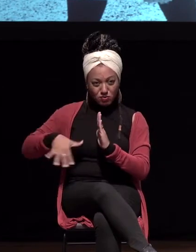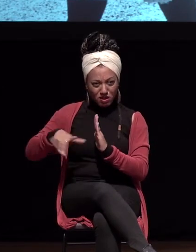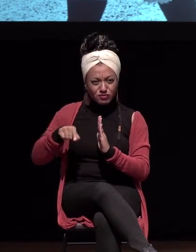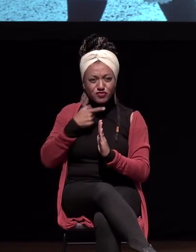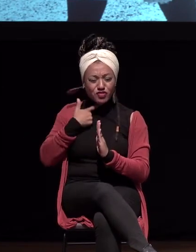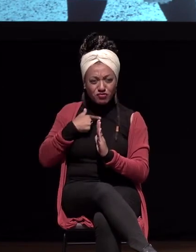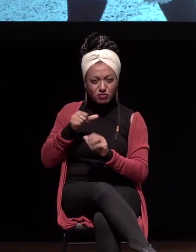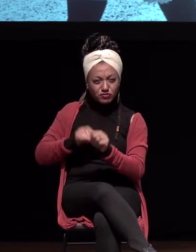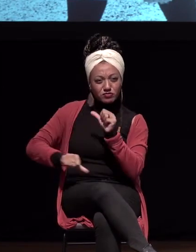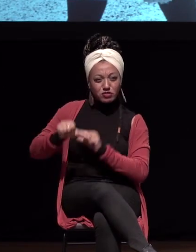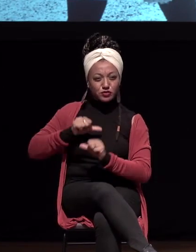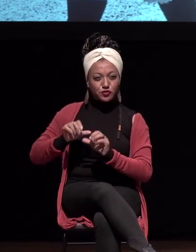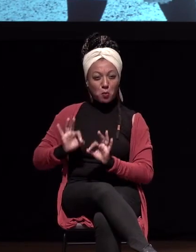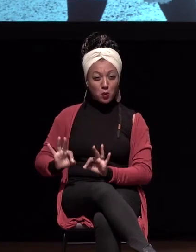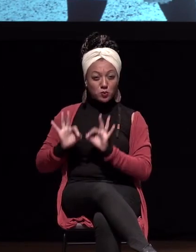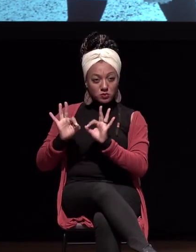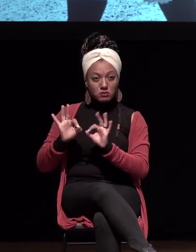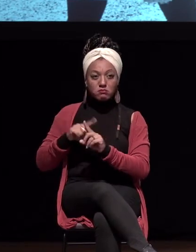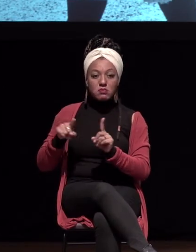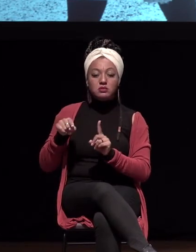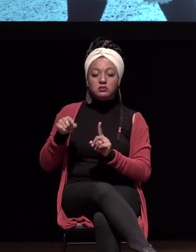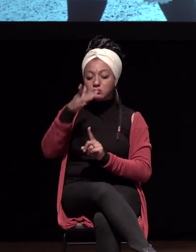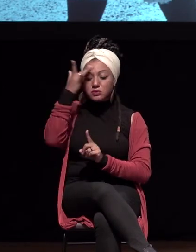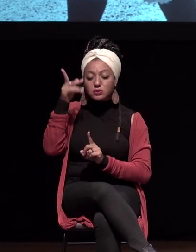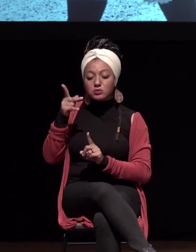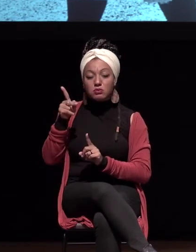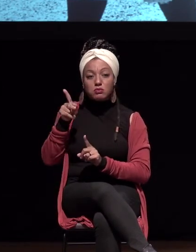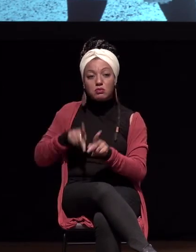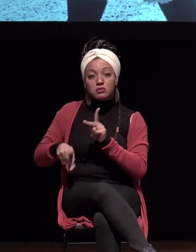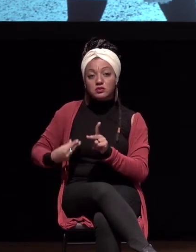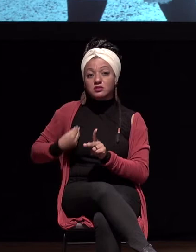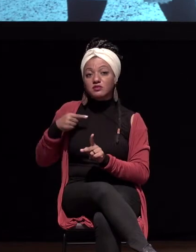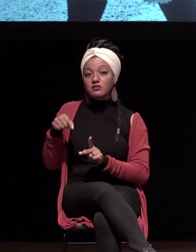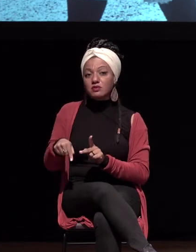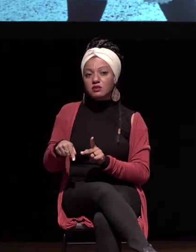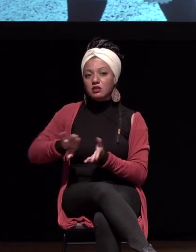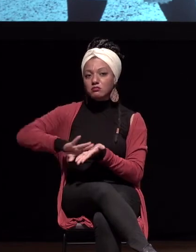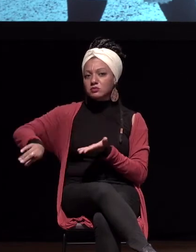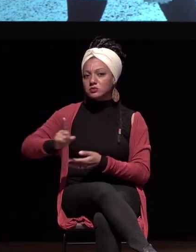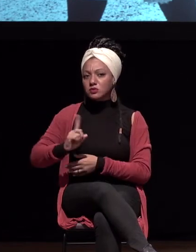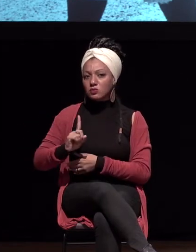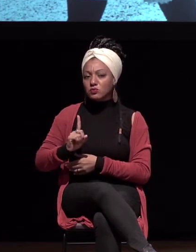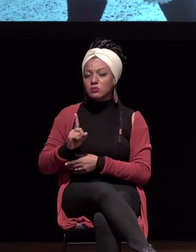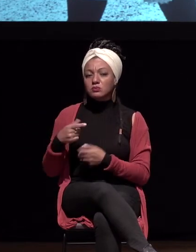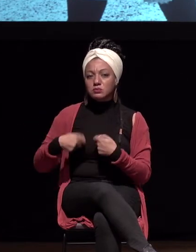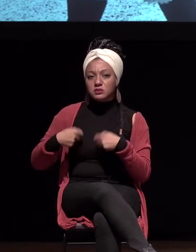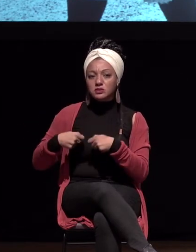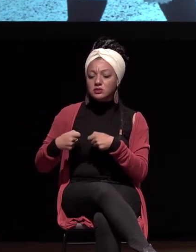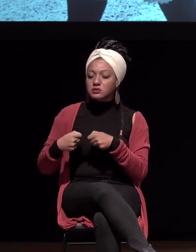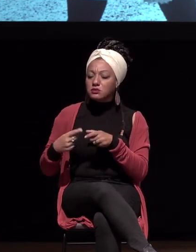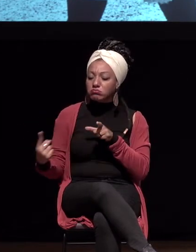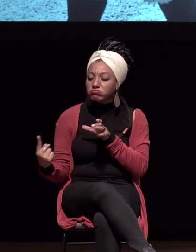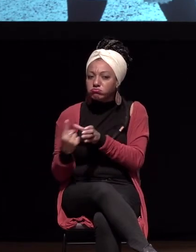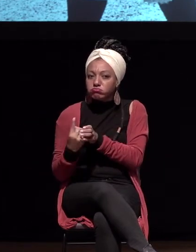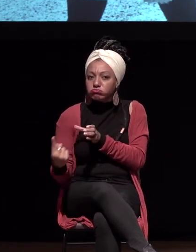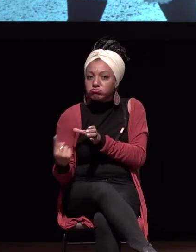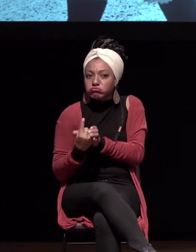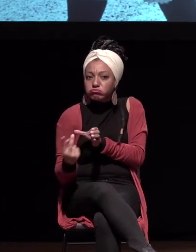volta como uma população ativa, né? Trabalhando junto ali. Então, para quem é? Para que público é?